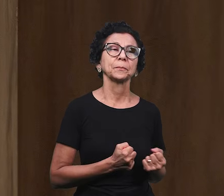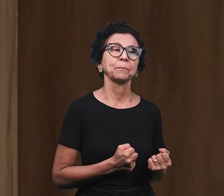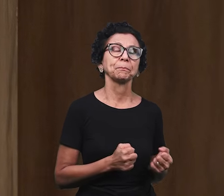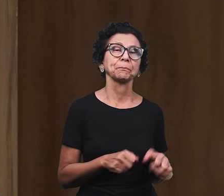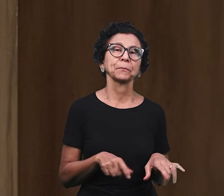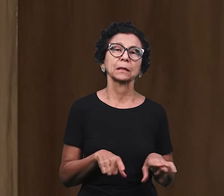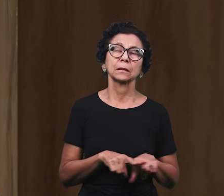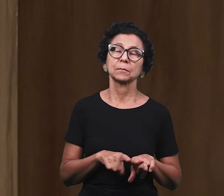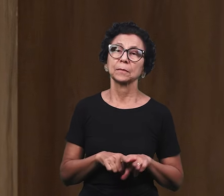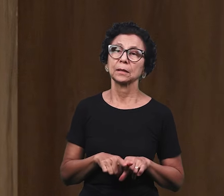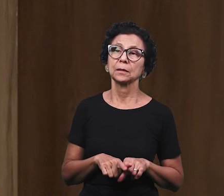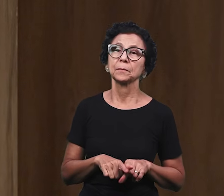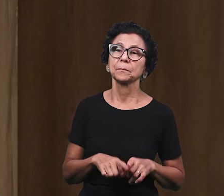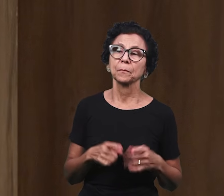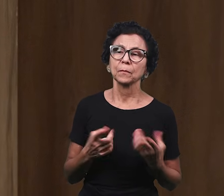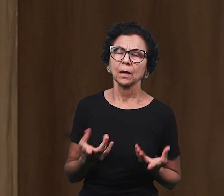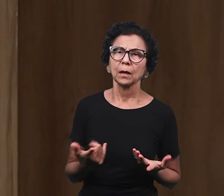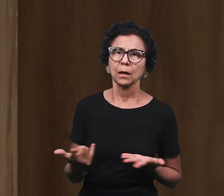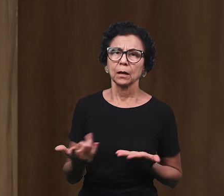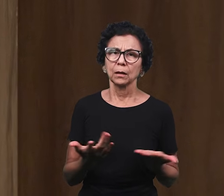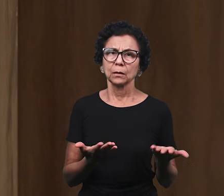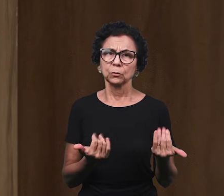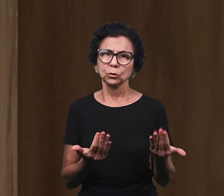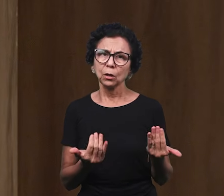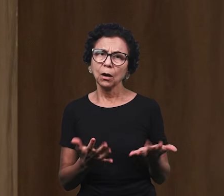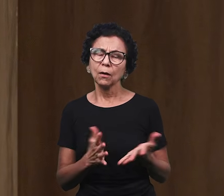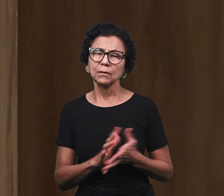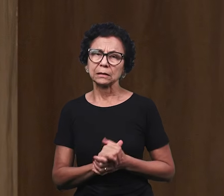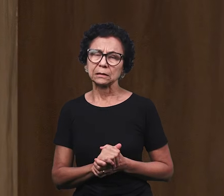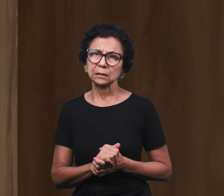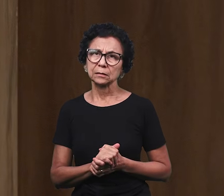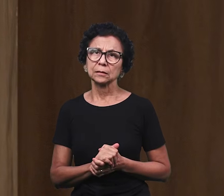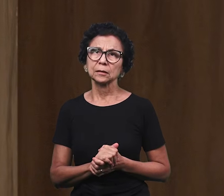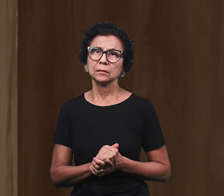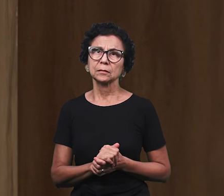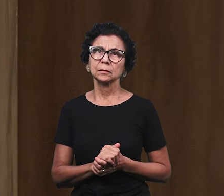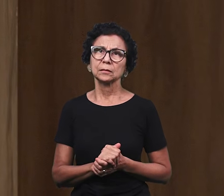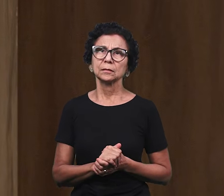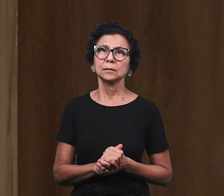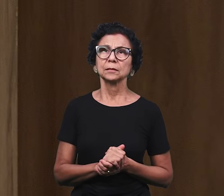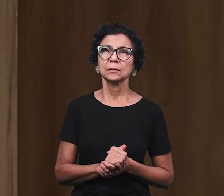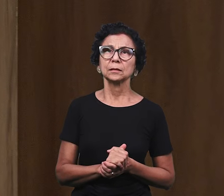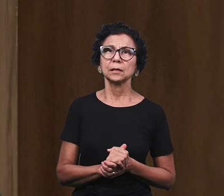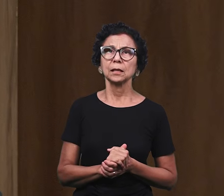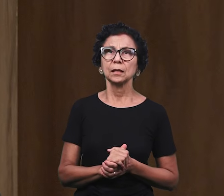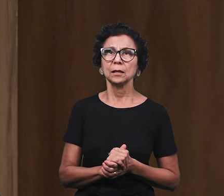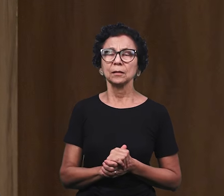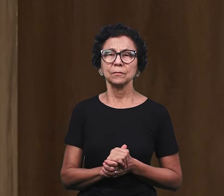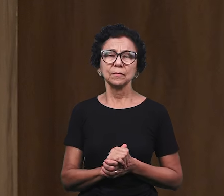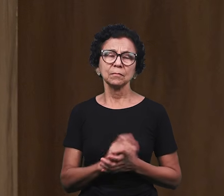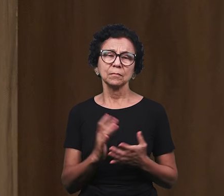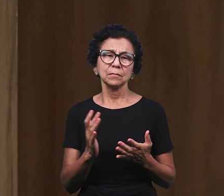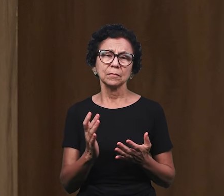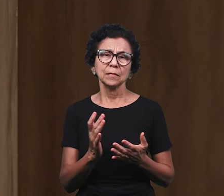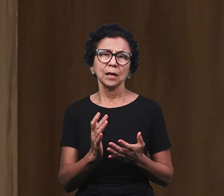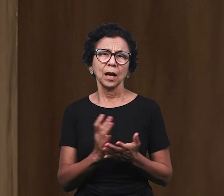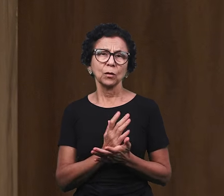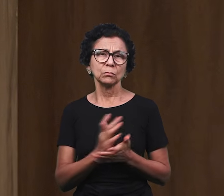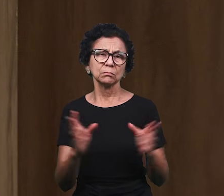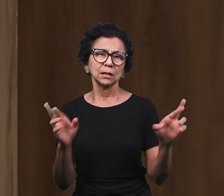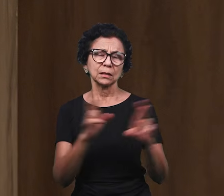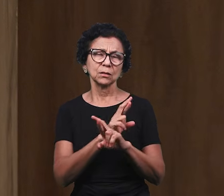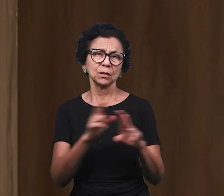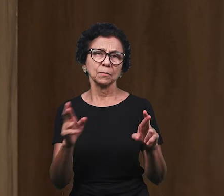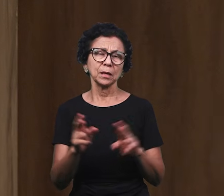jovens têm relacionamentos superficiais. Isso não é amor.